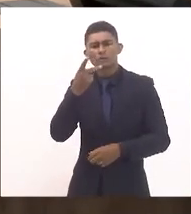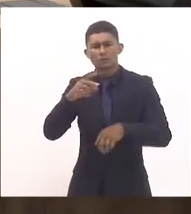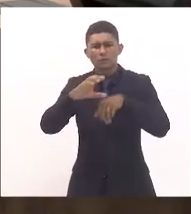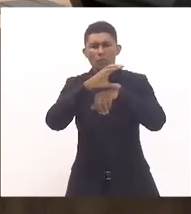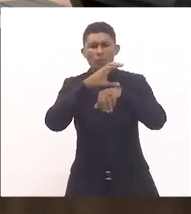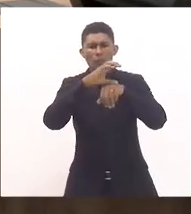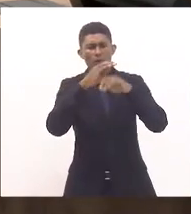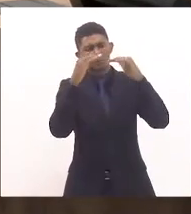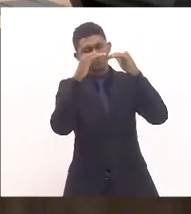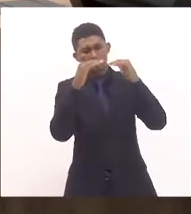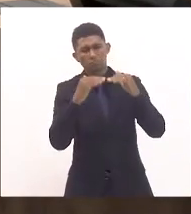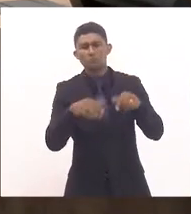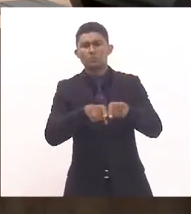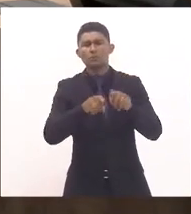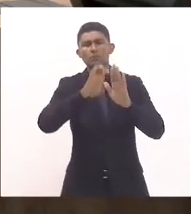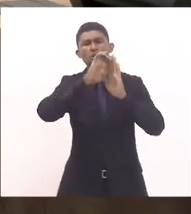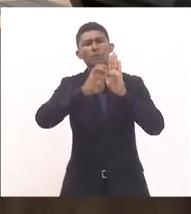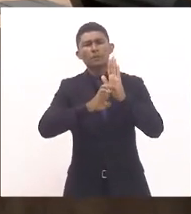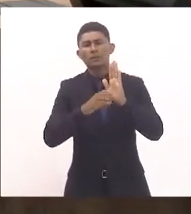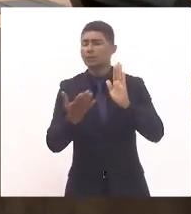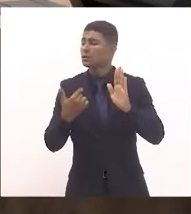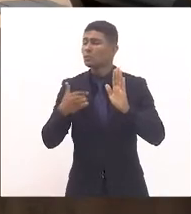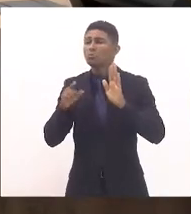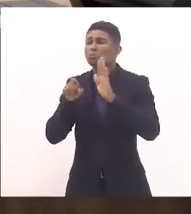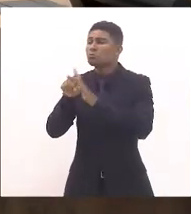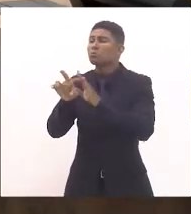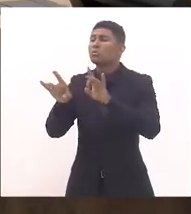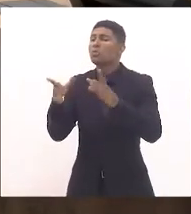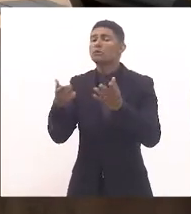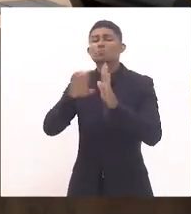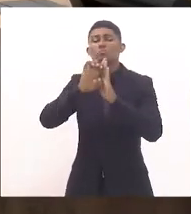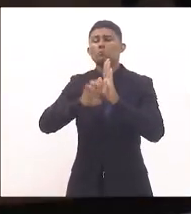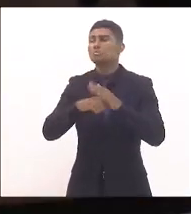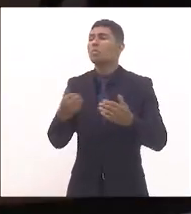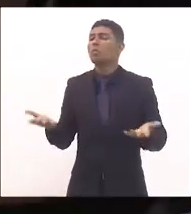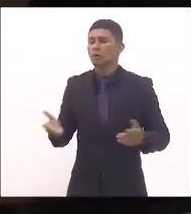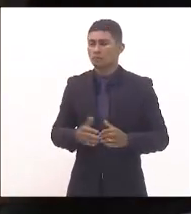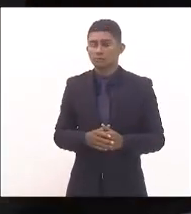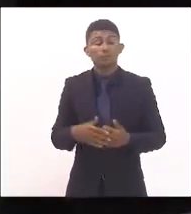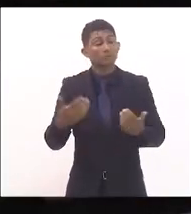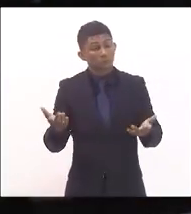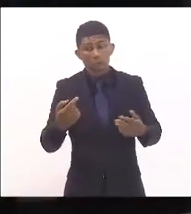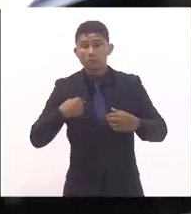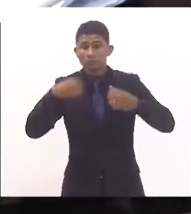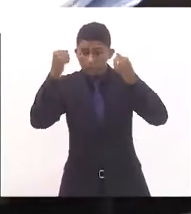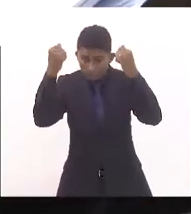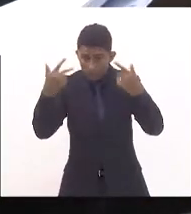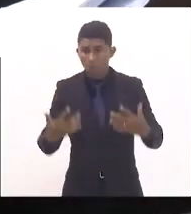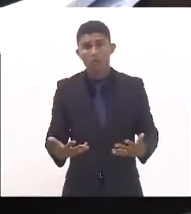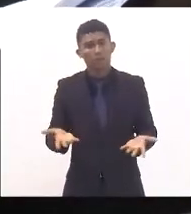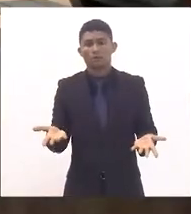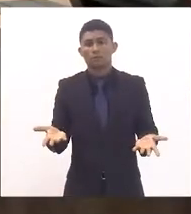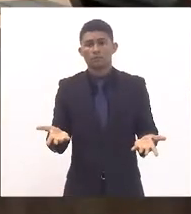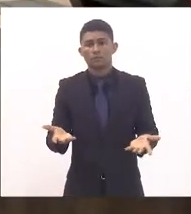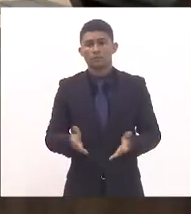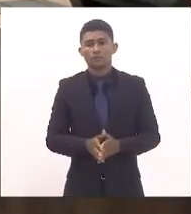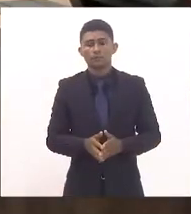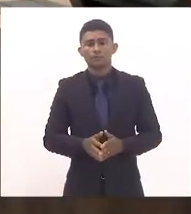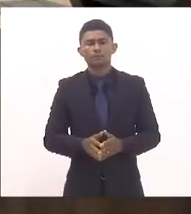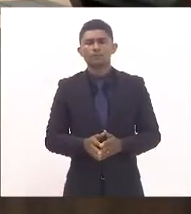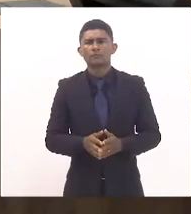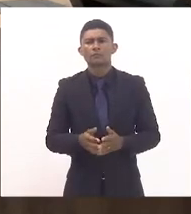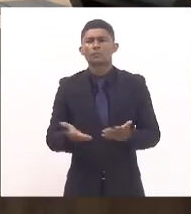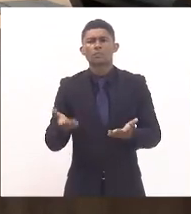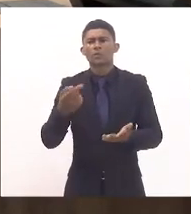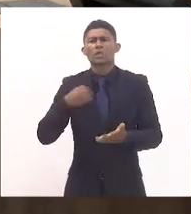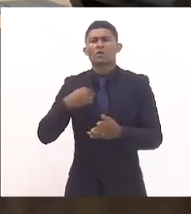constitucionalidade com emendas. Isso. Eu só perguntei quais são as emendas, mais nada. Mas eu estou explicando, porque eu fiz... Eu não parecer é oral. Não estou